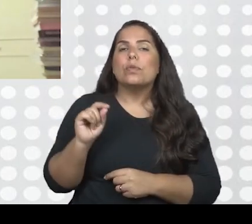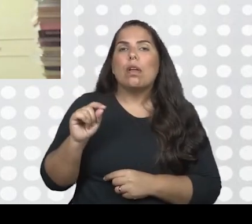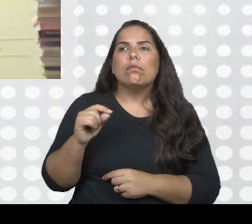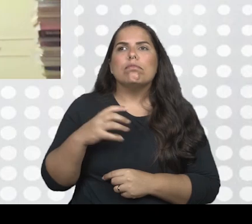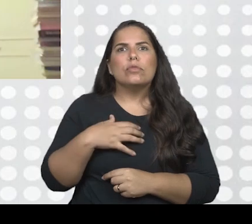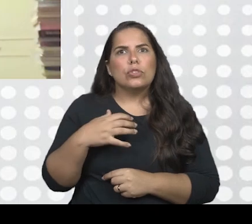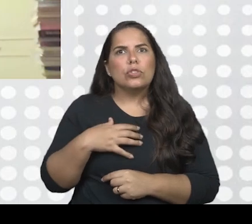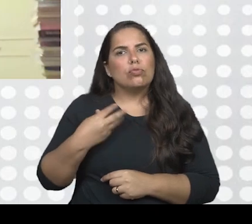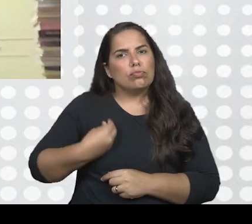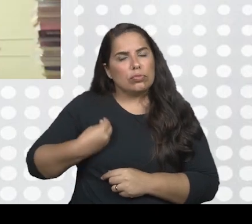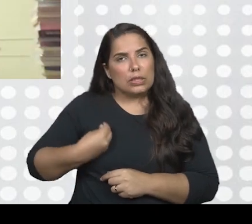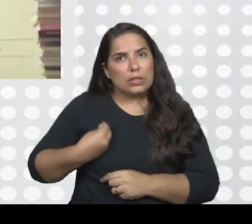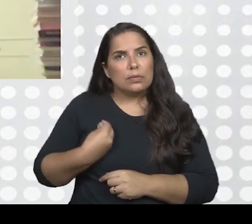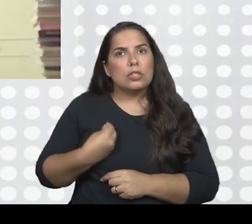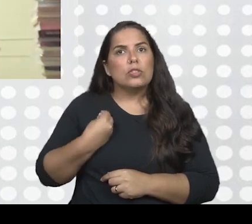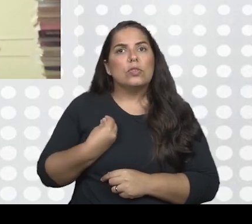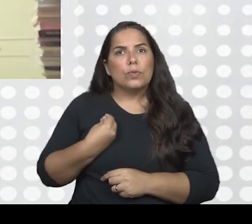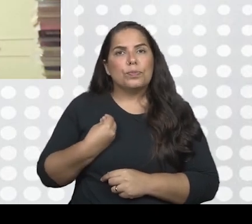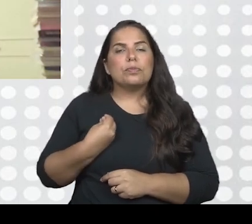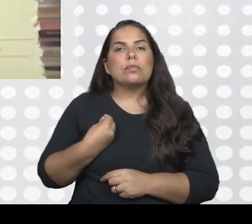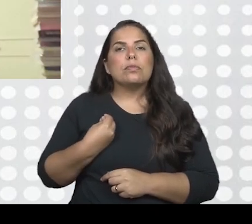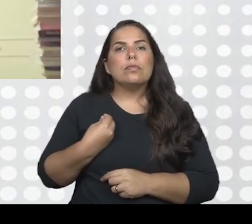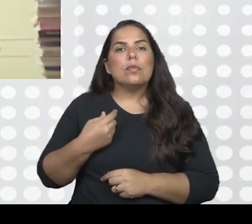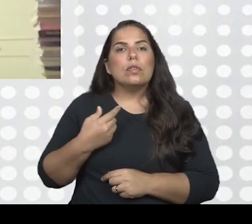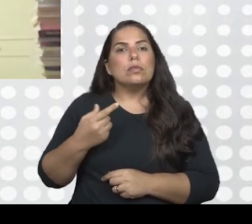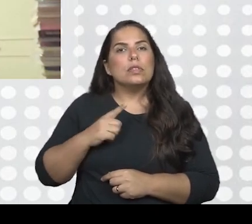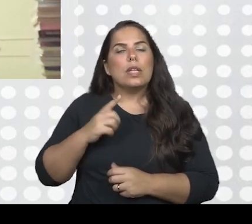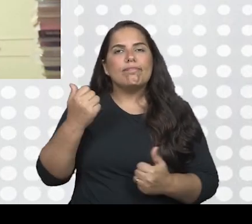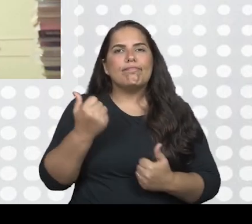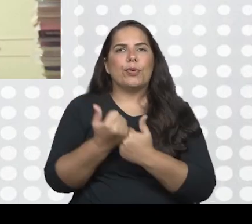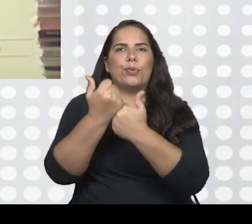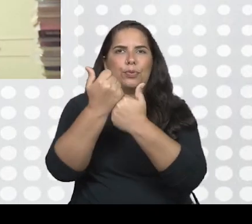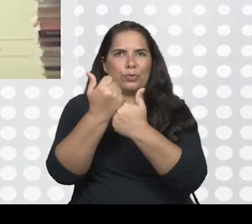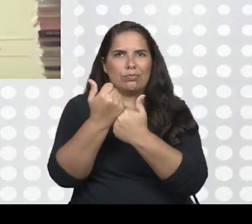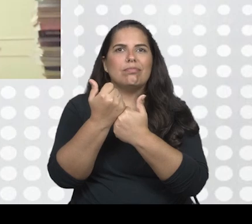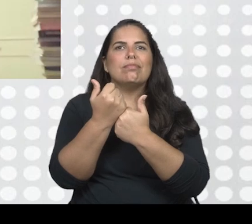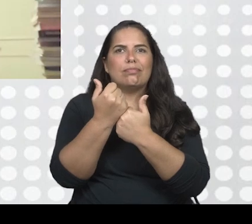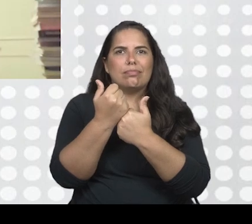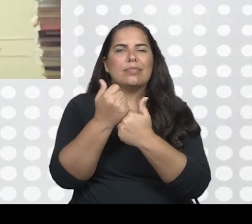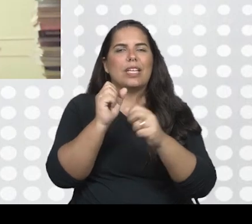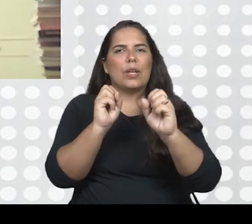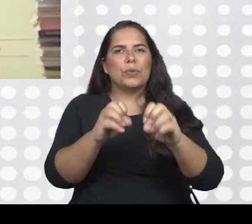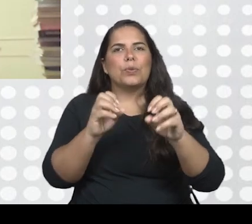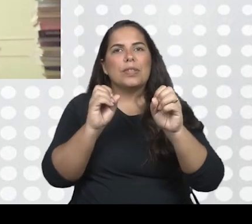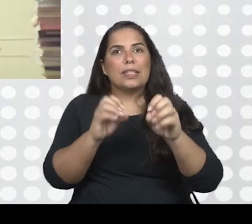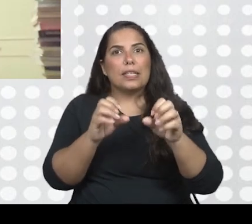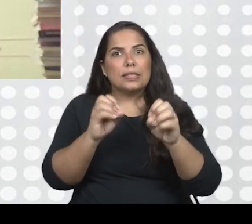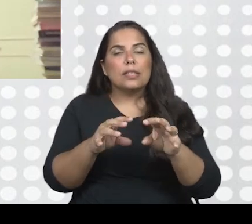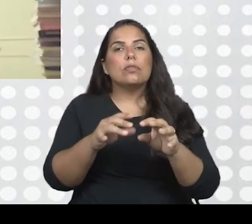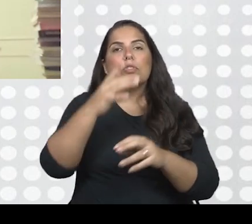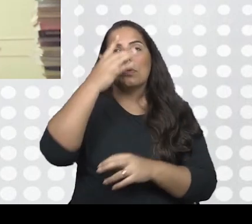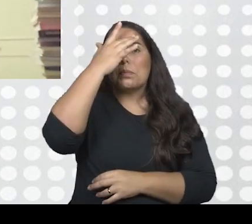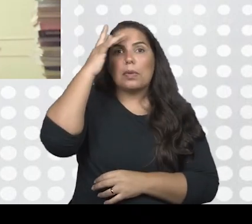de forma colaborativa para dar suporte à educação